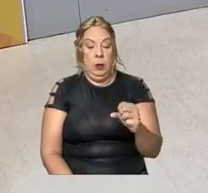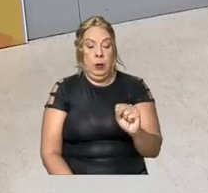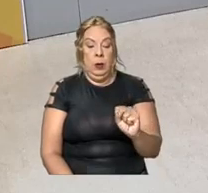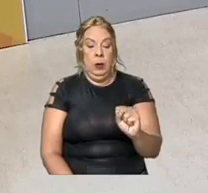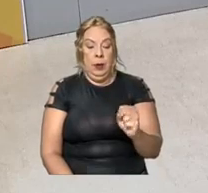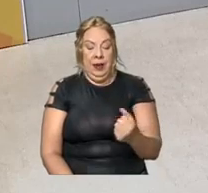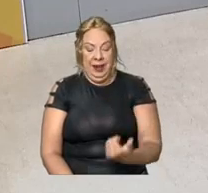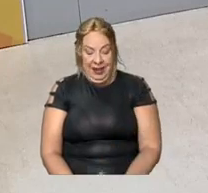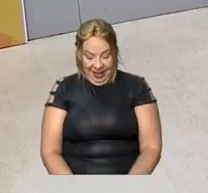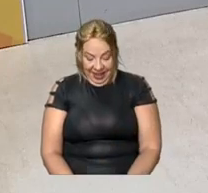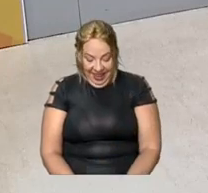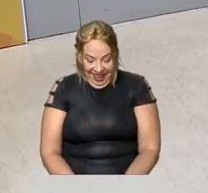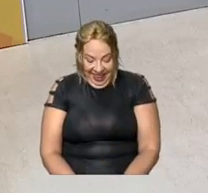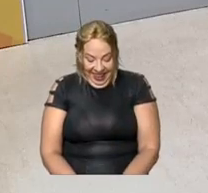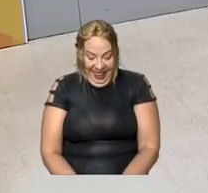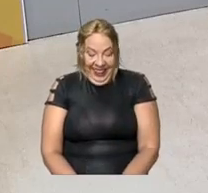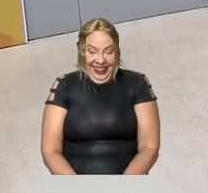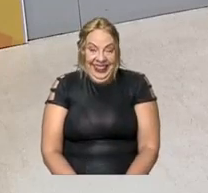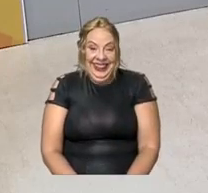38,